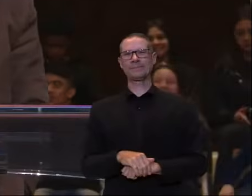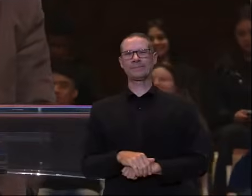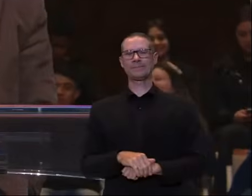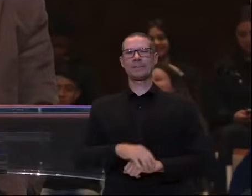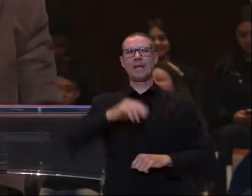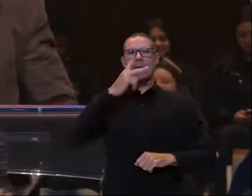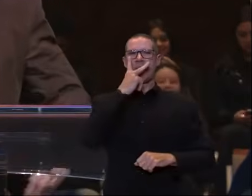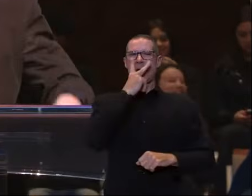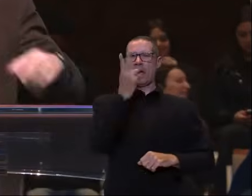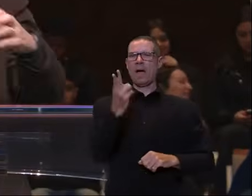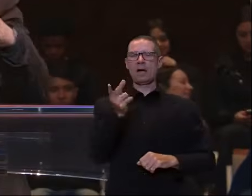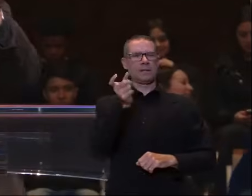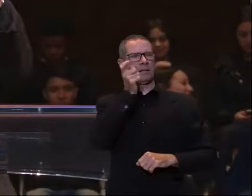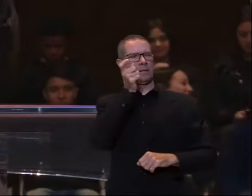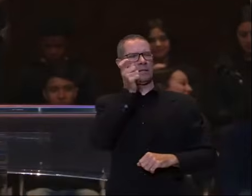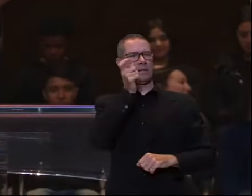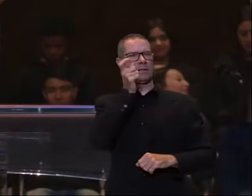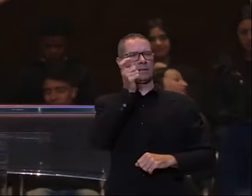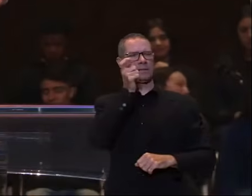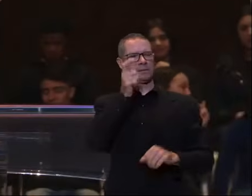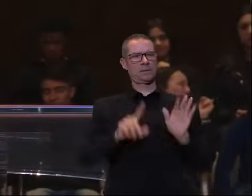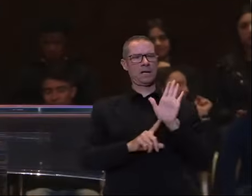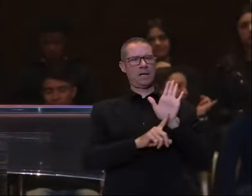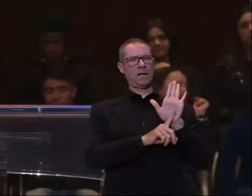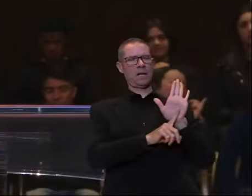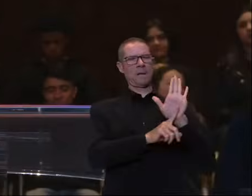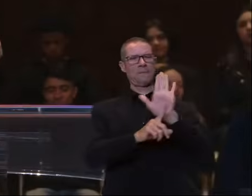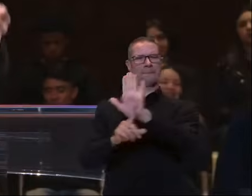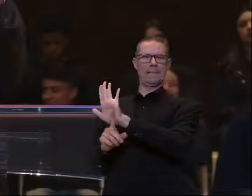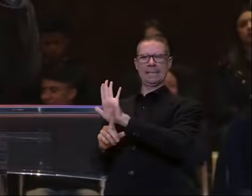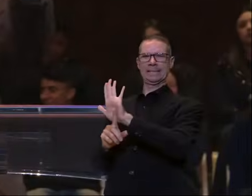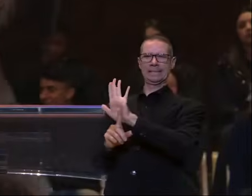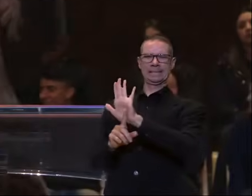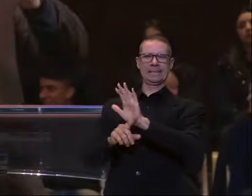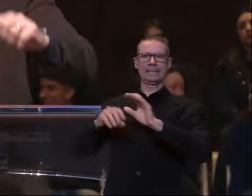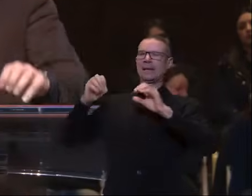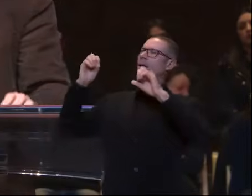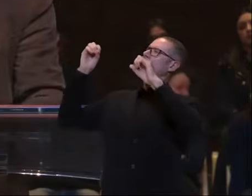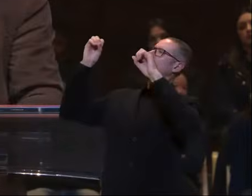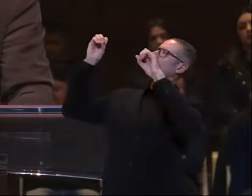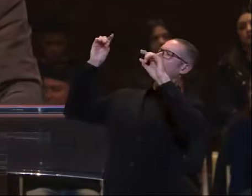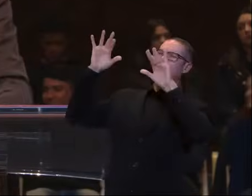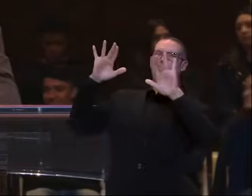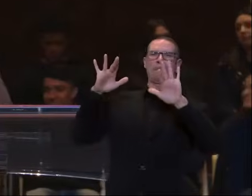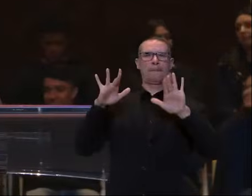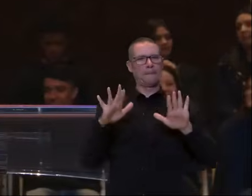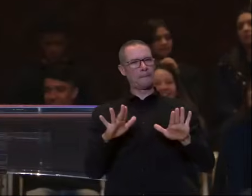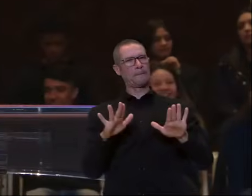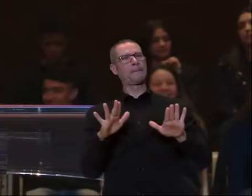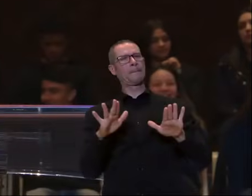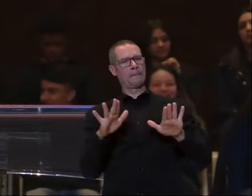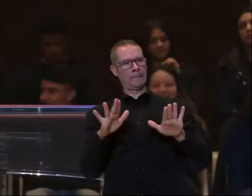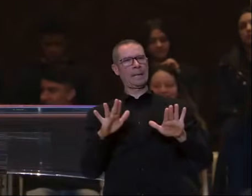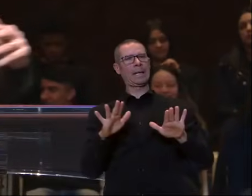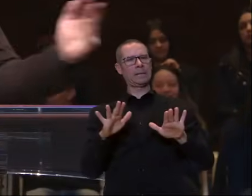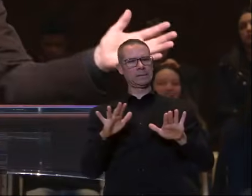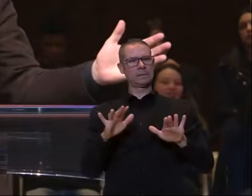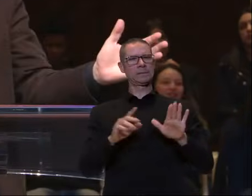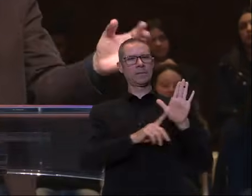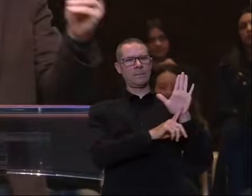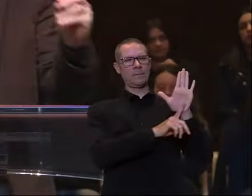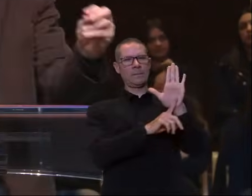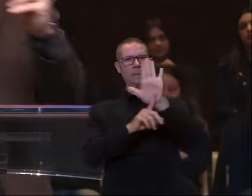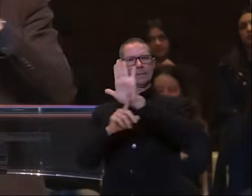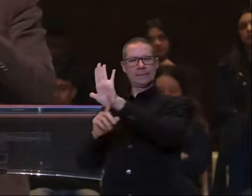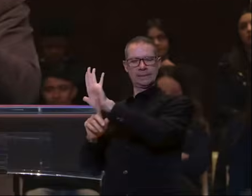Eu acho interessante que ele vai apresentar agora estas bênçãos. E essas bênçãos são